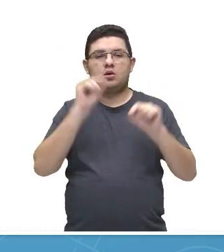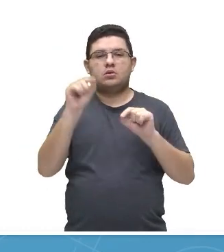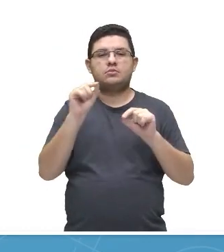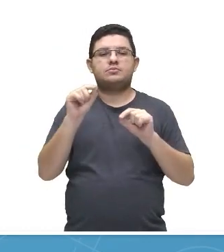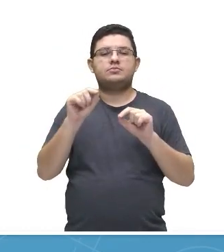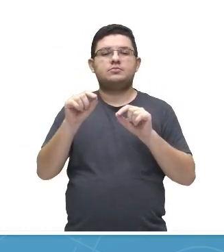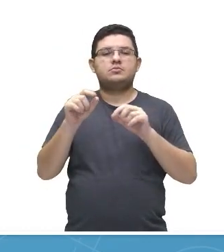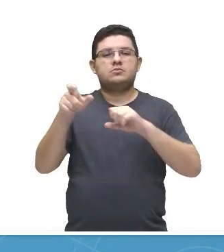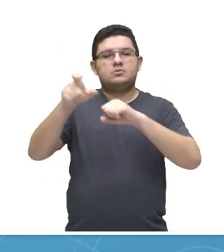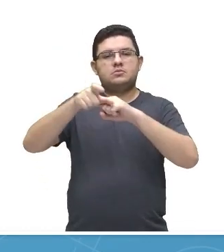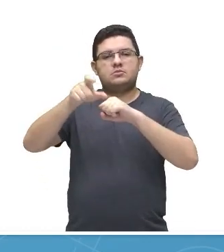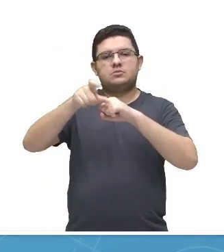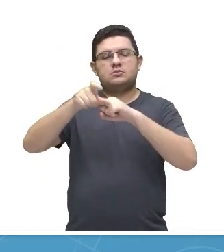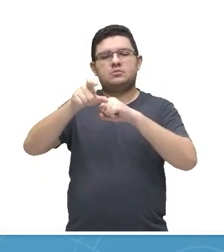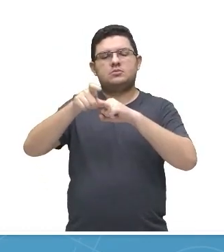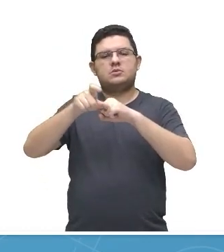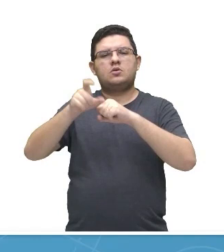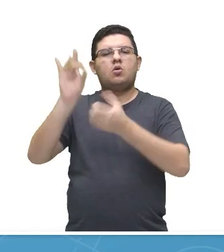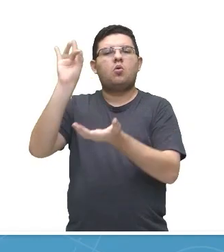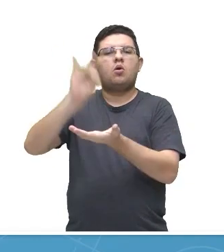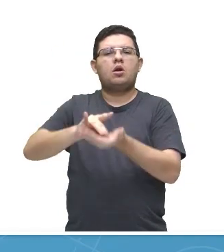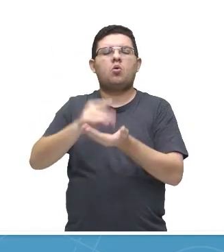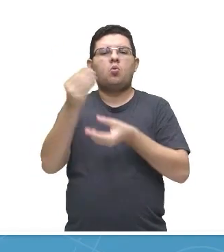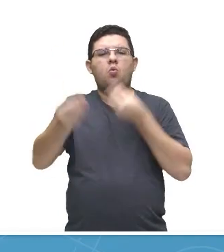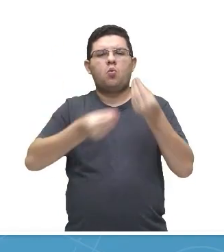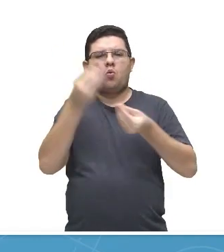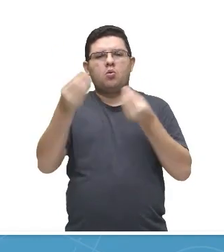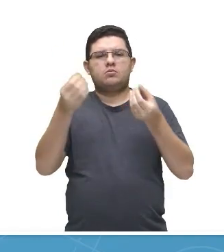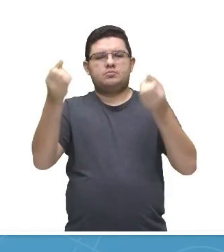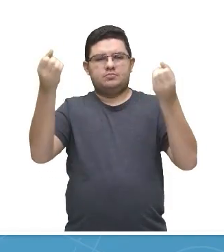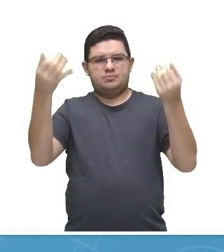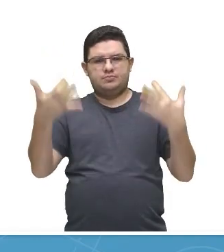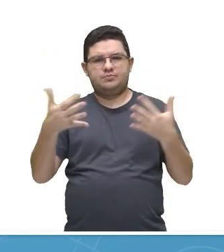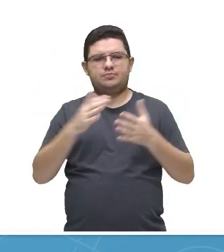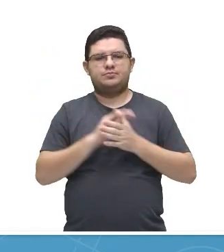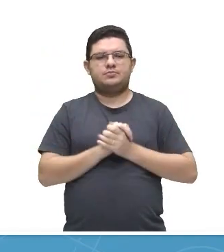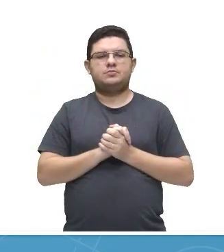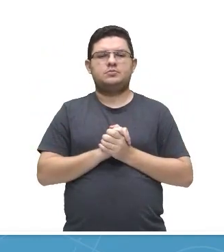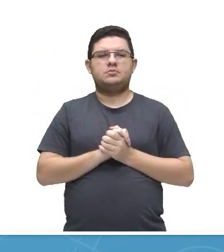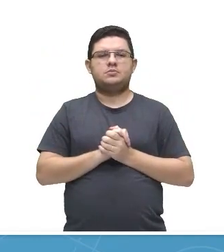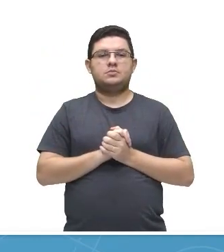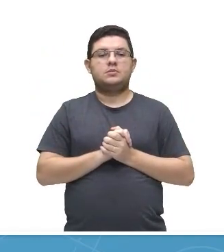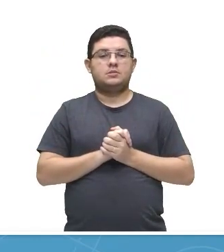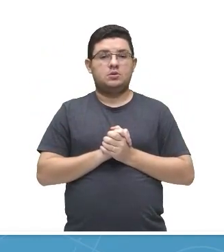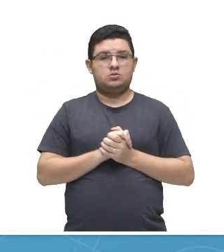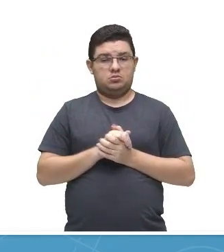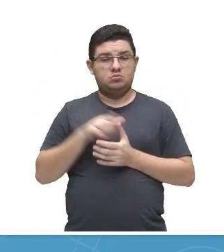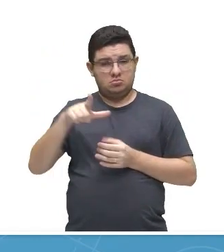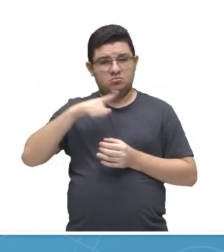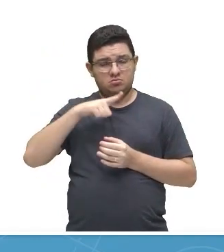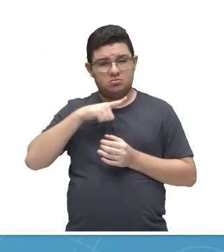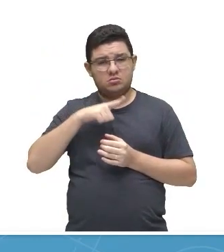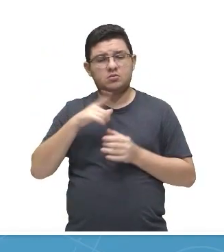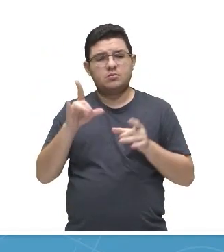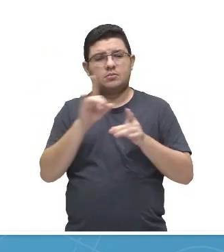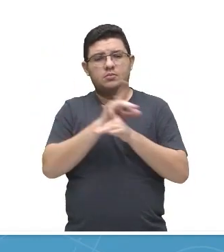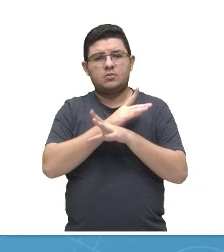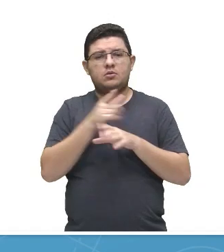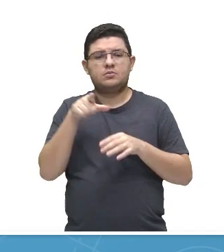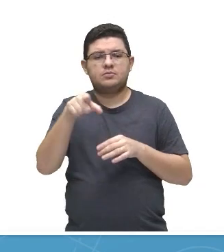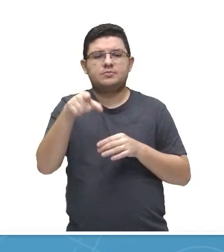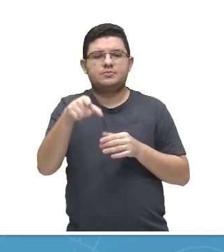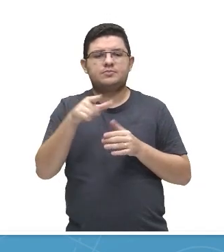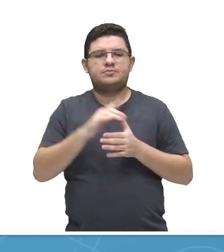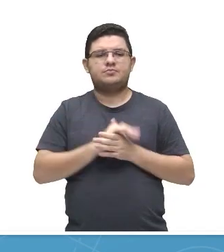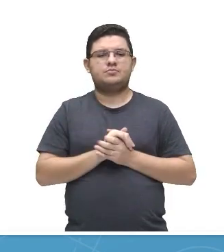assim, para você nunca mais esquecer, substantivo concreto, ele existe por si mesmo, certo? Que